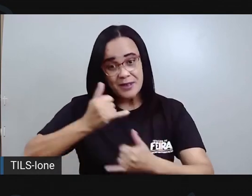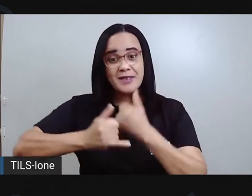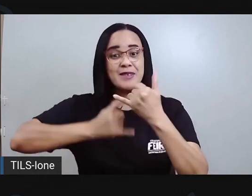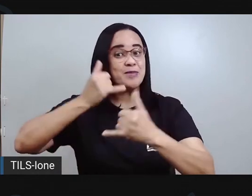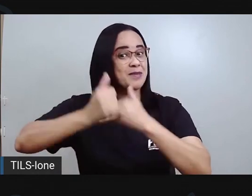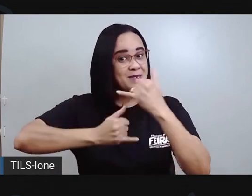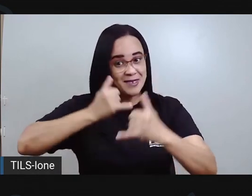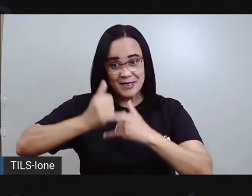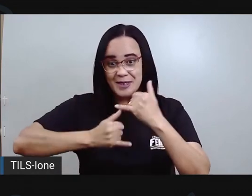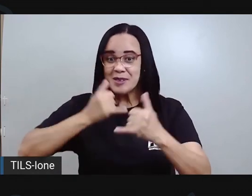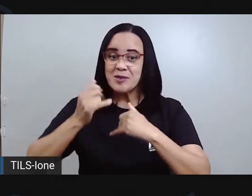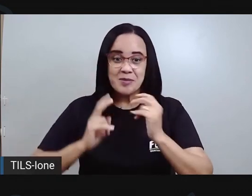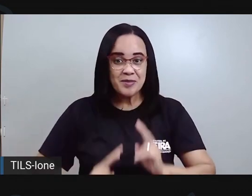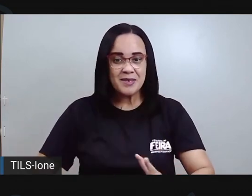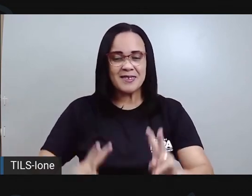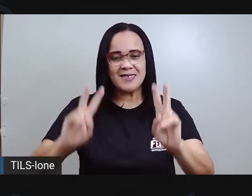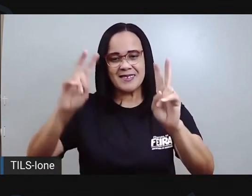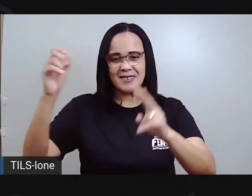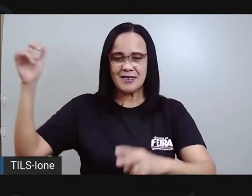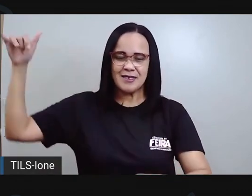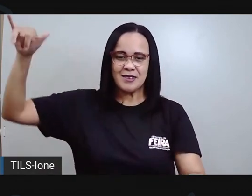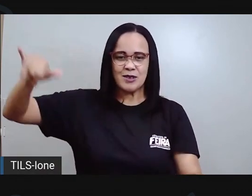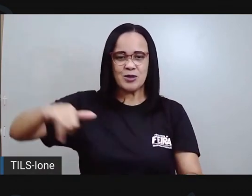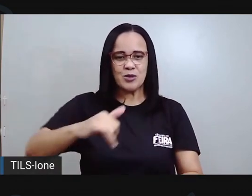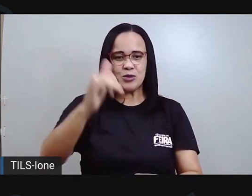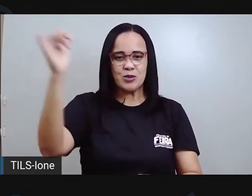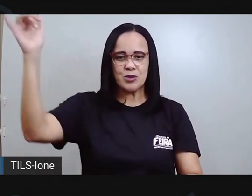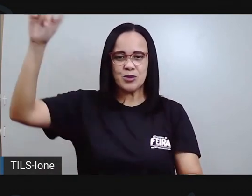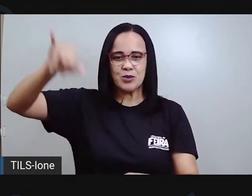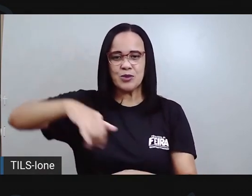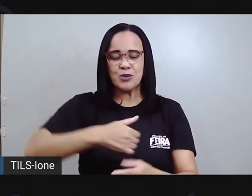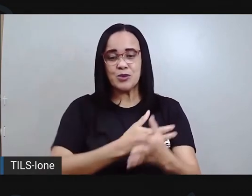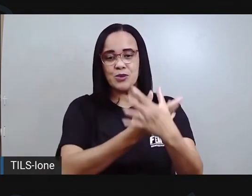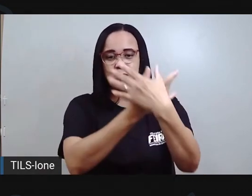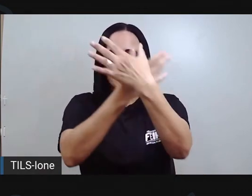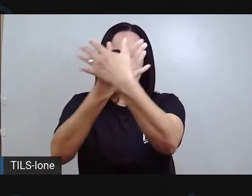muito de voar e imaginar essa borboleta por